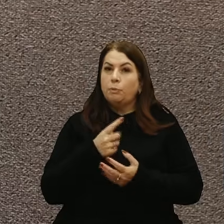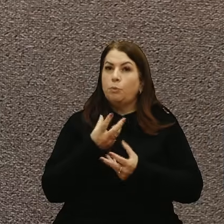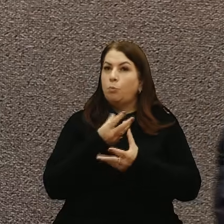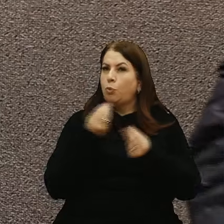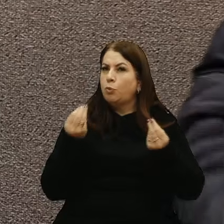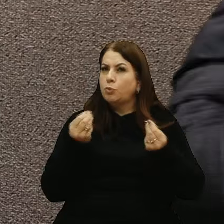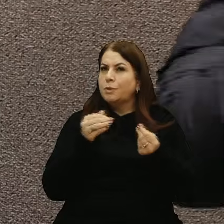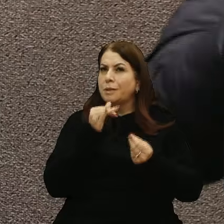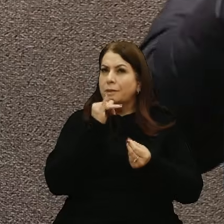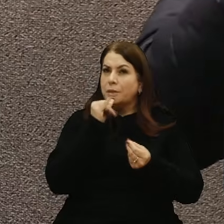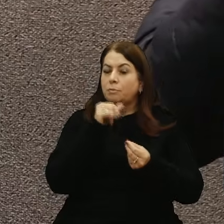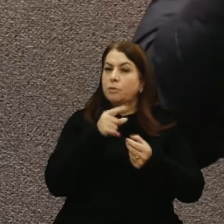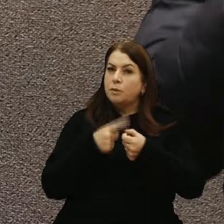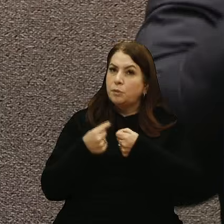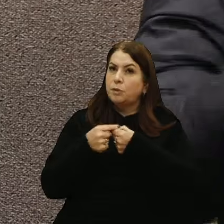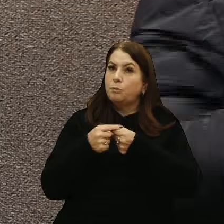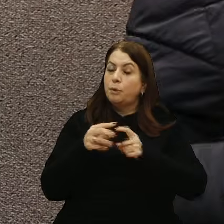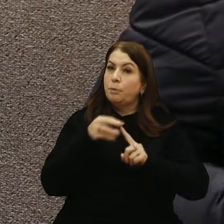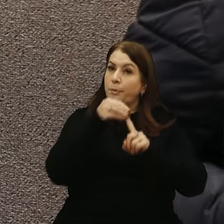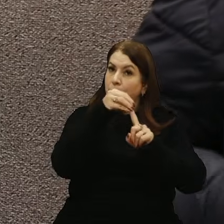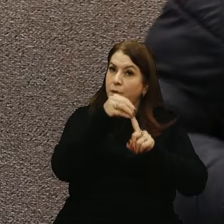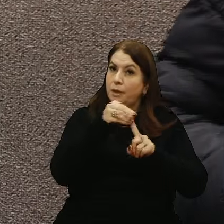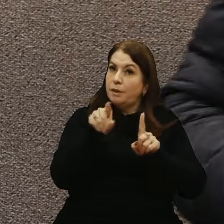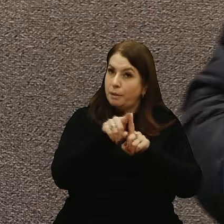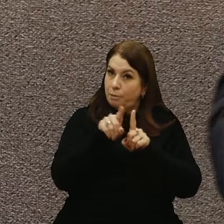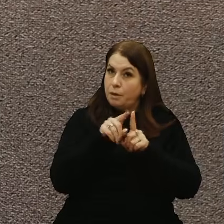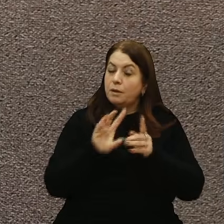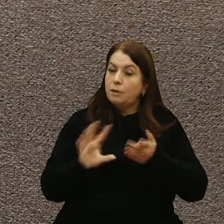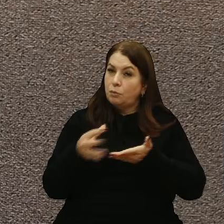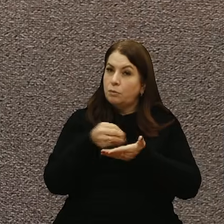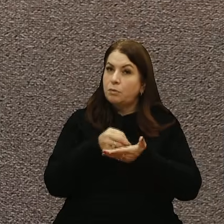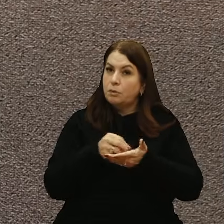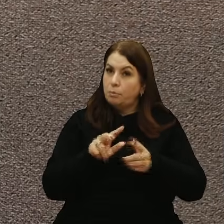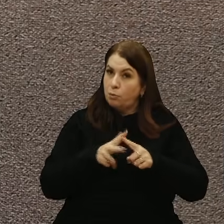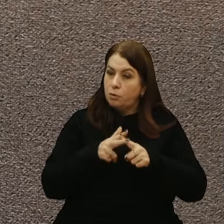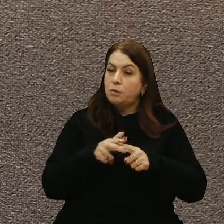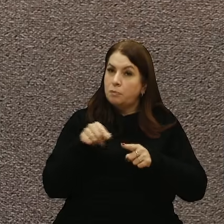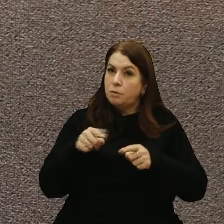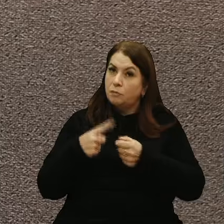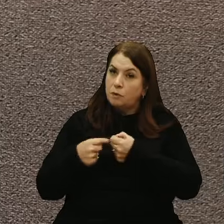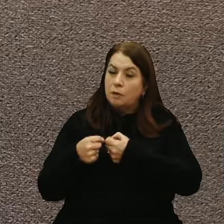na cidade de que precisamos priorizar a Codeca, inclusive nas manutenções da cidade.